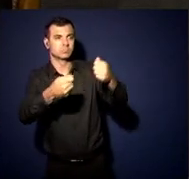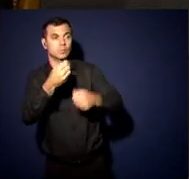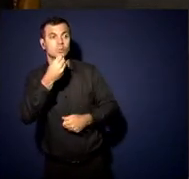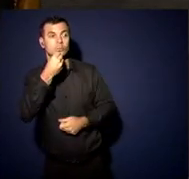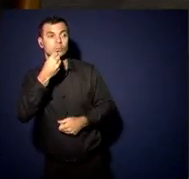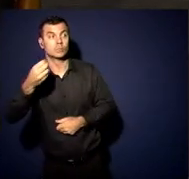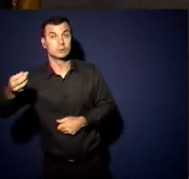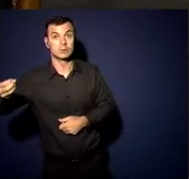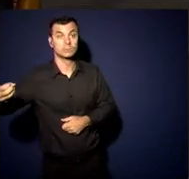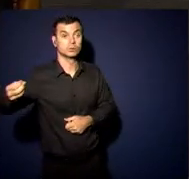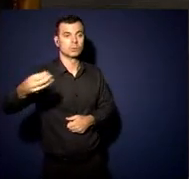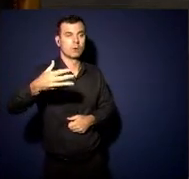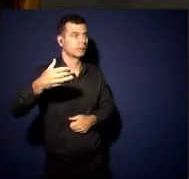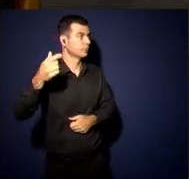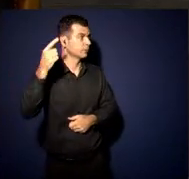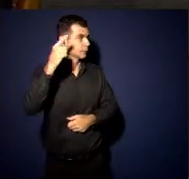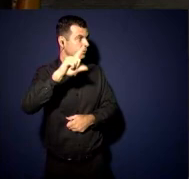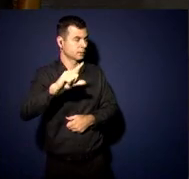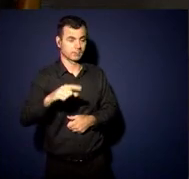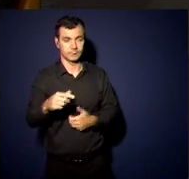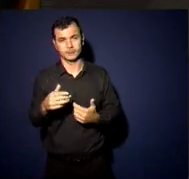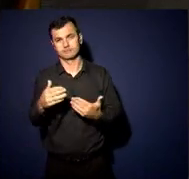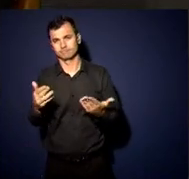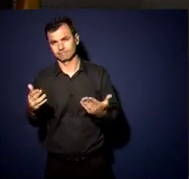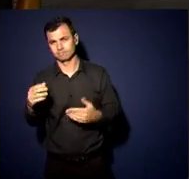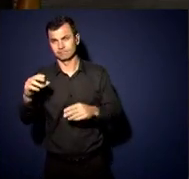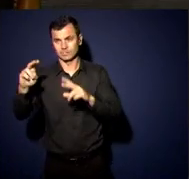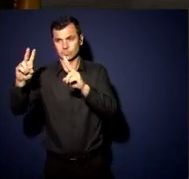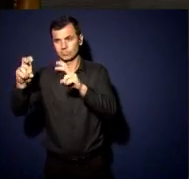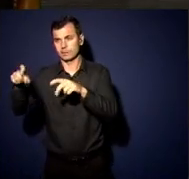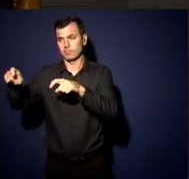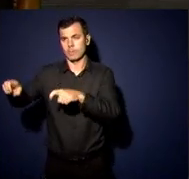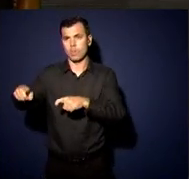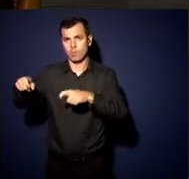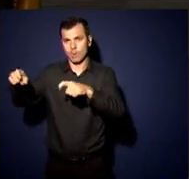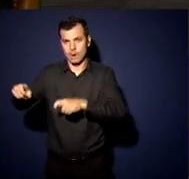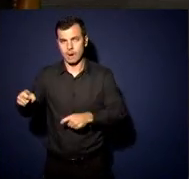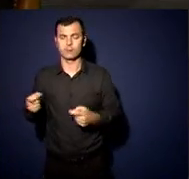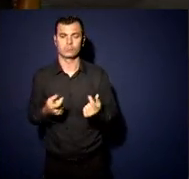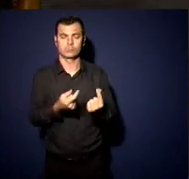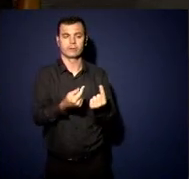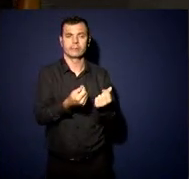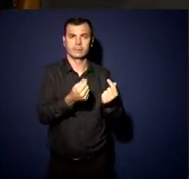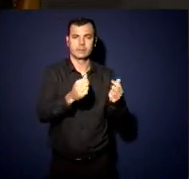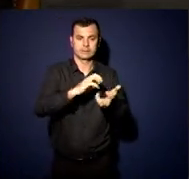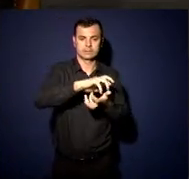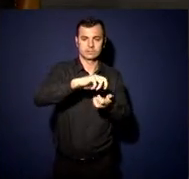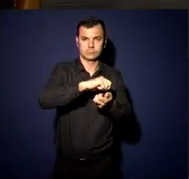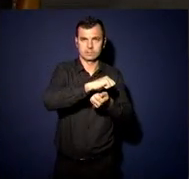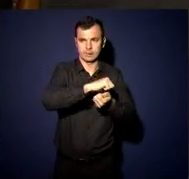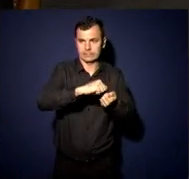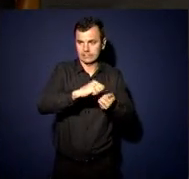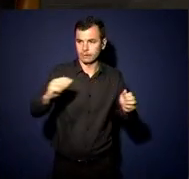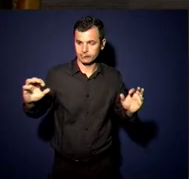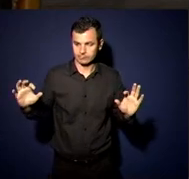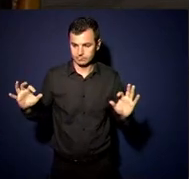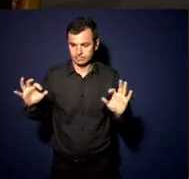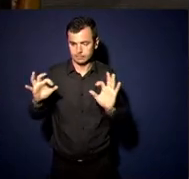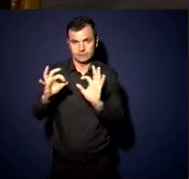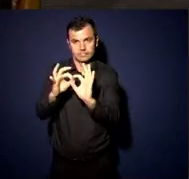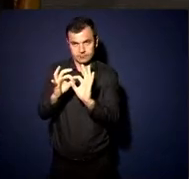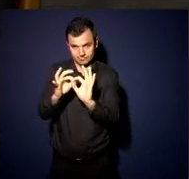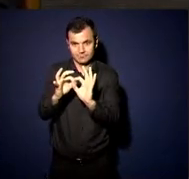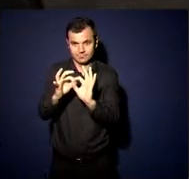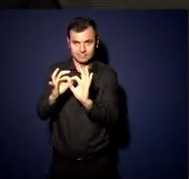novas fronteiras quando você combina a pauta do Agro com a pauta das Finanças sustentáveis que são transversais e